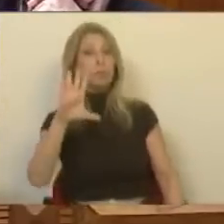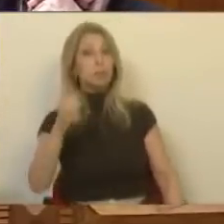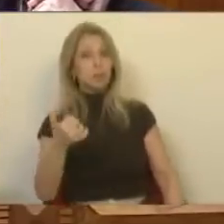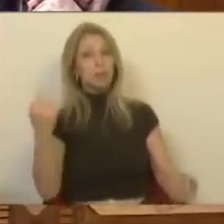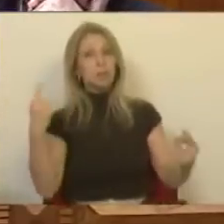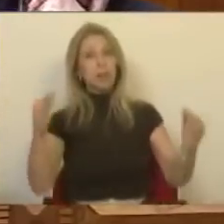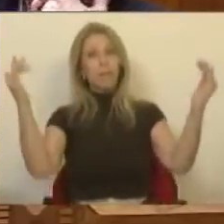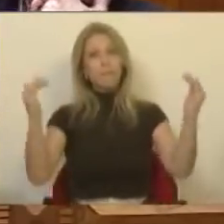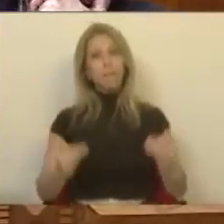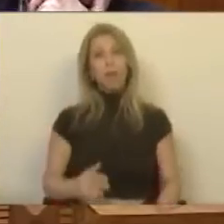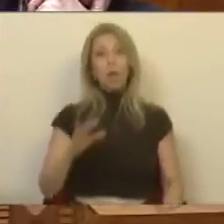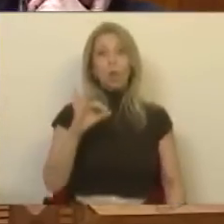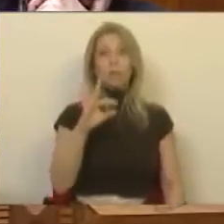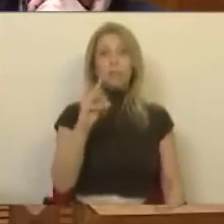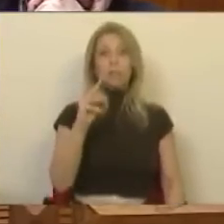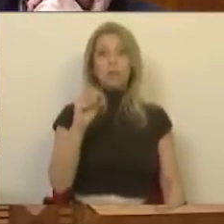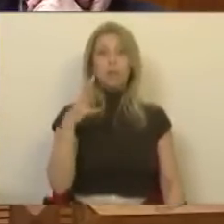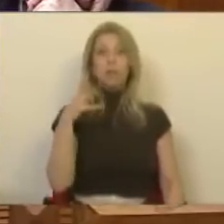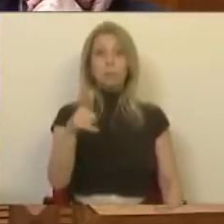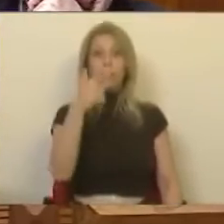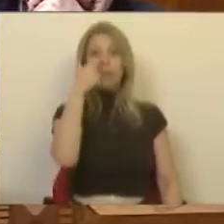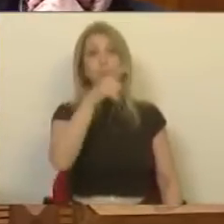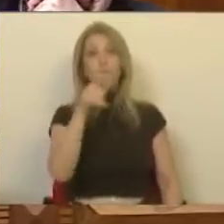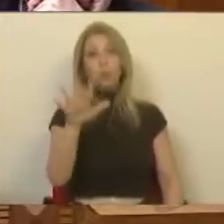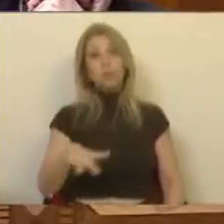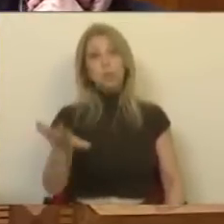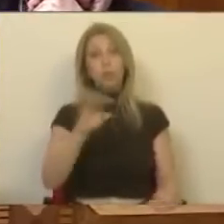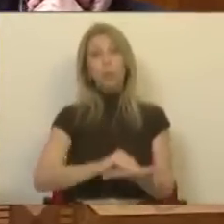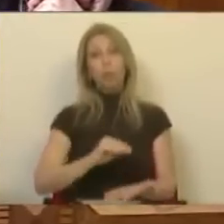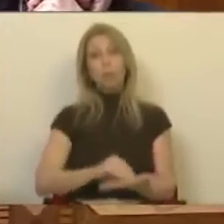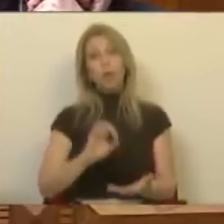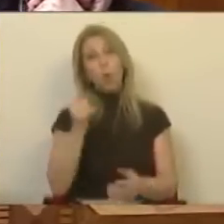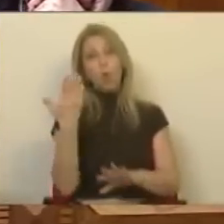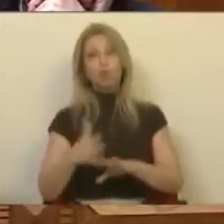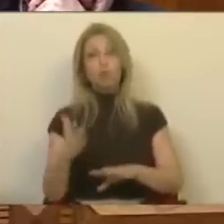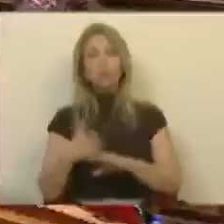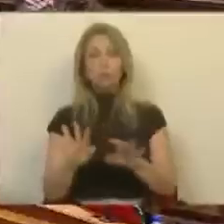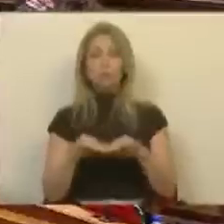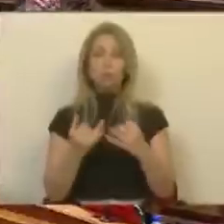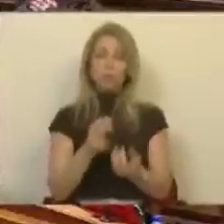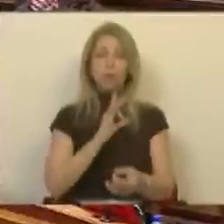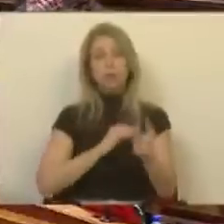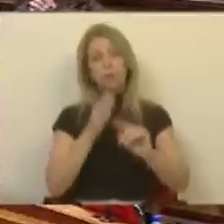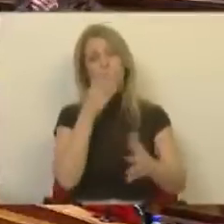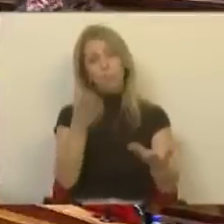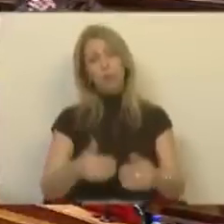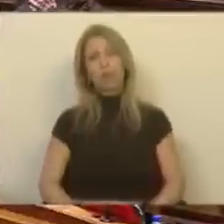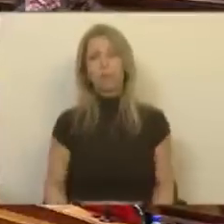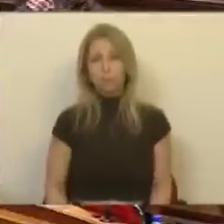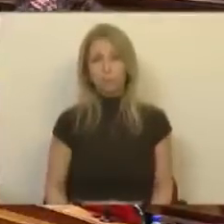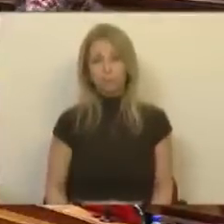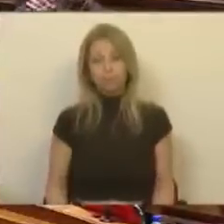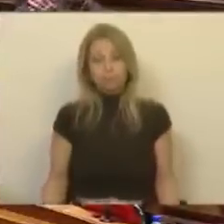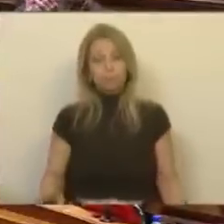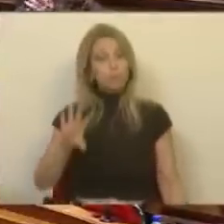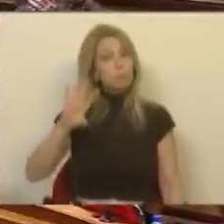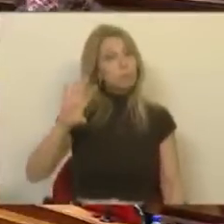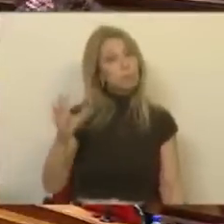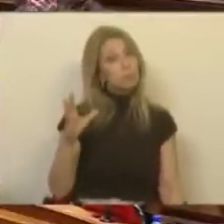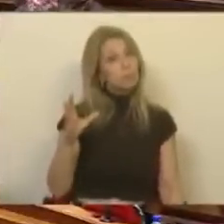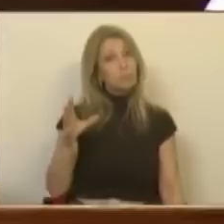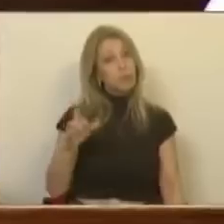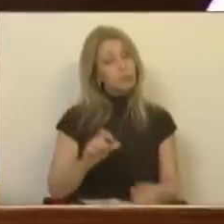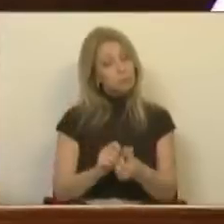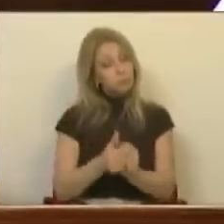menos 430.000 pessoas em situação de pobreza aos social Portanto o país não tem